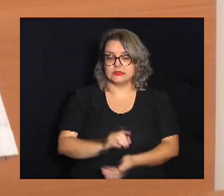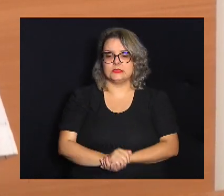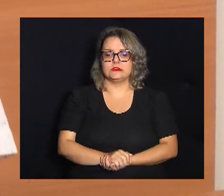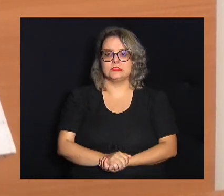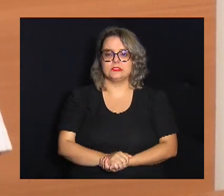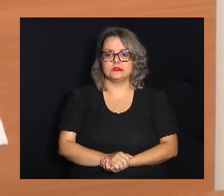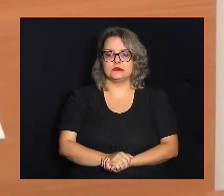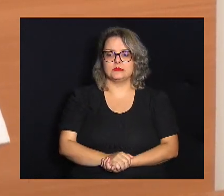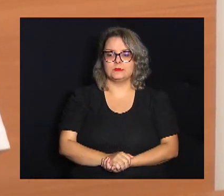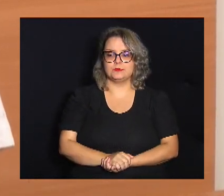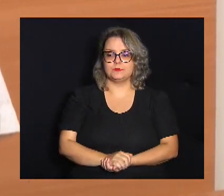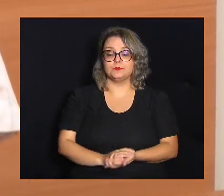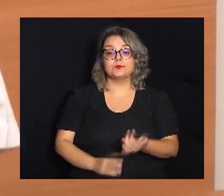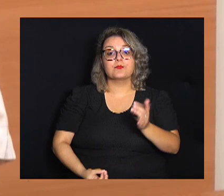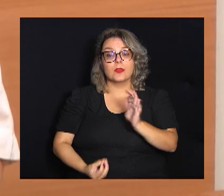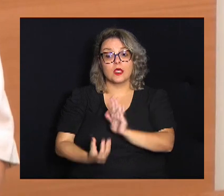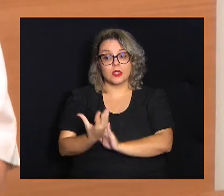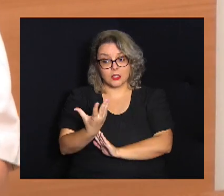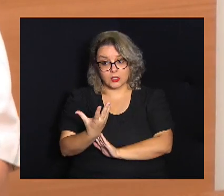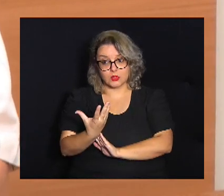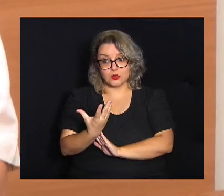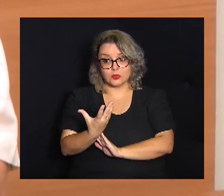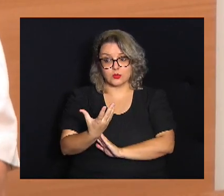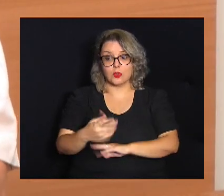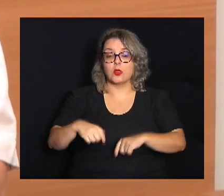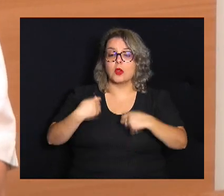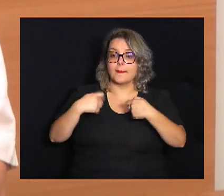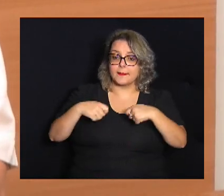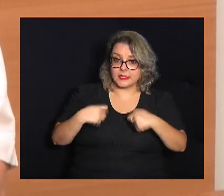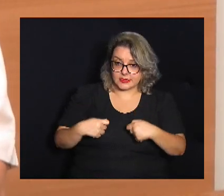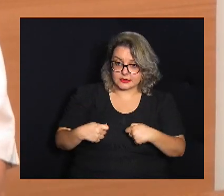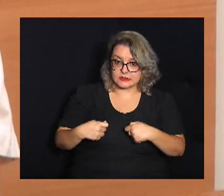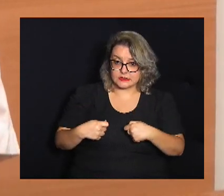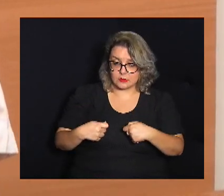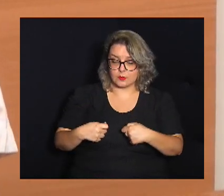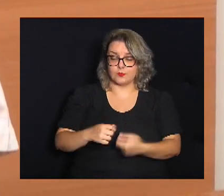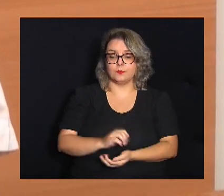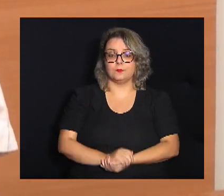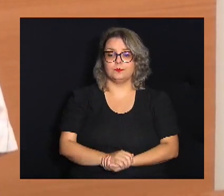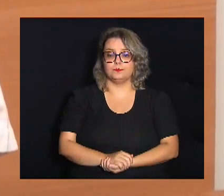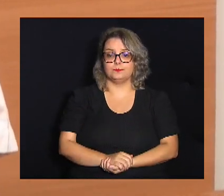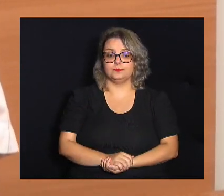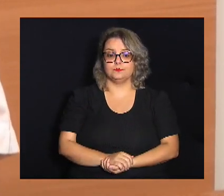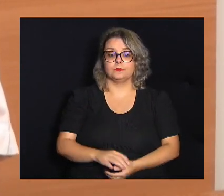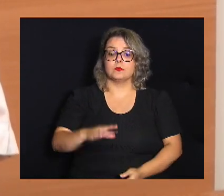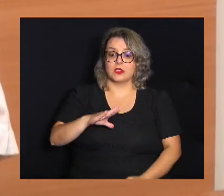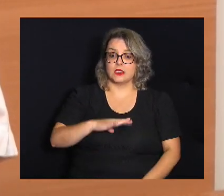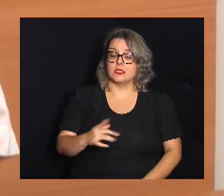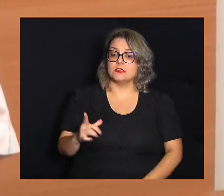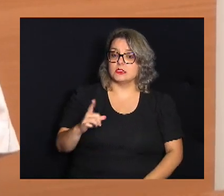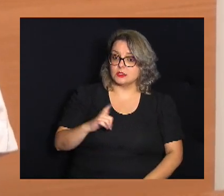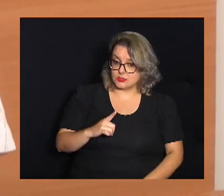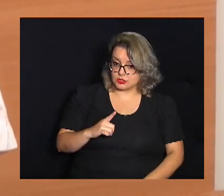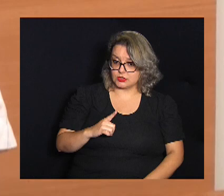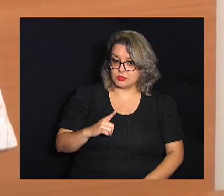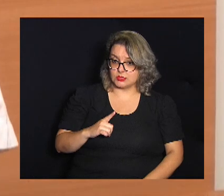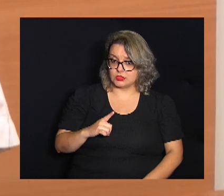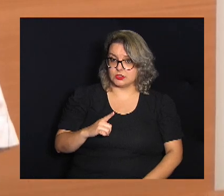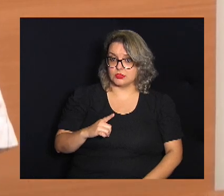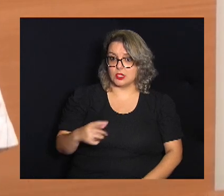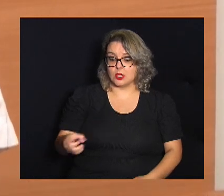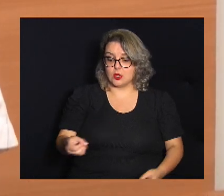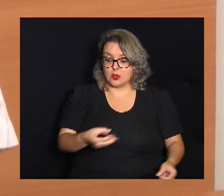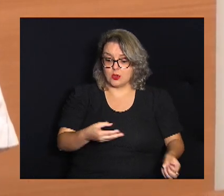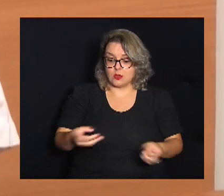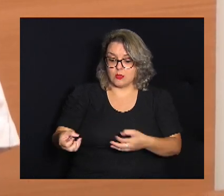Ela nasceu com a necessidade que a cidade tem de